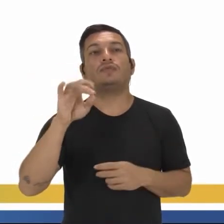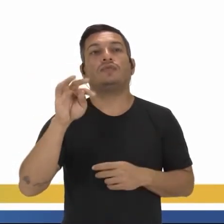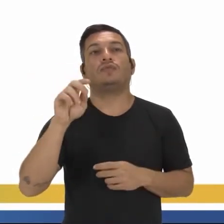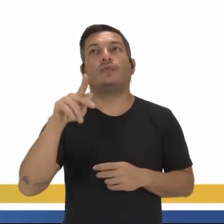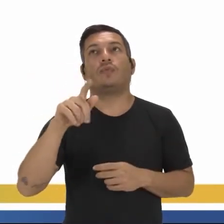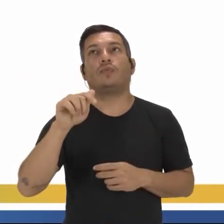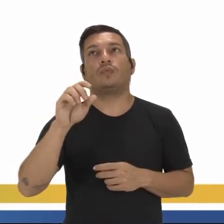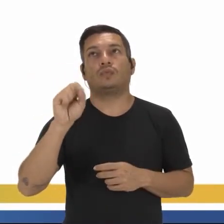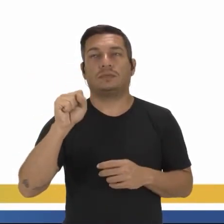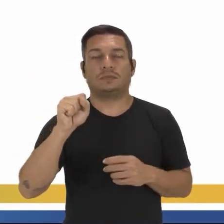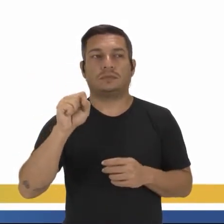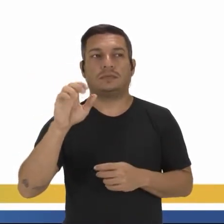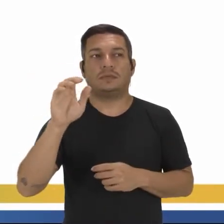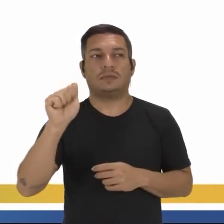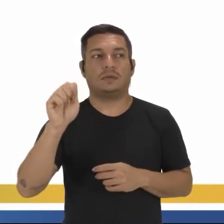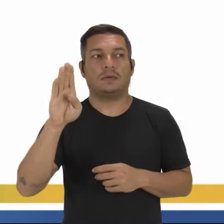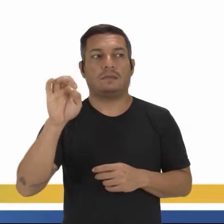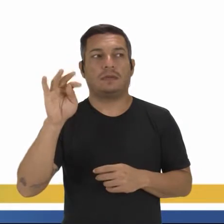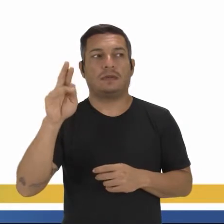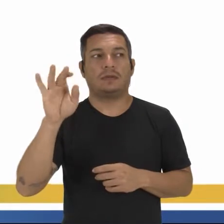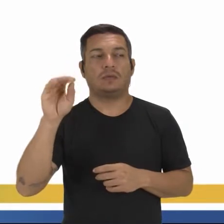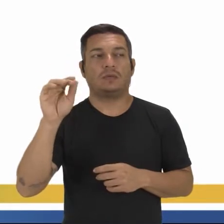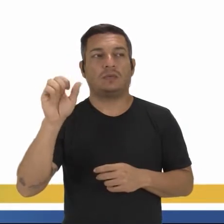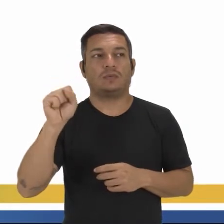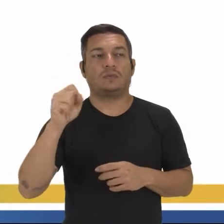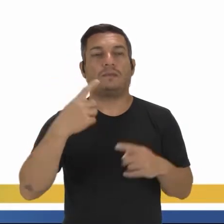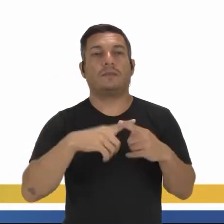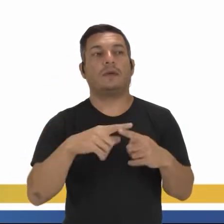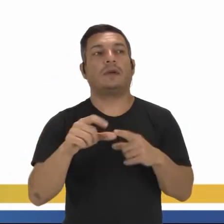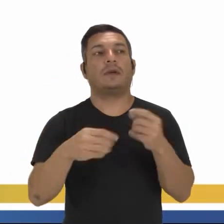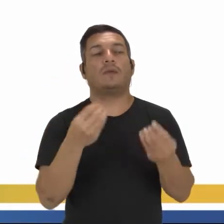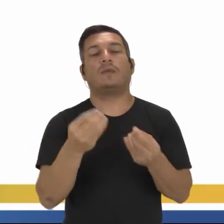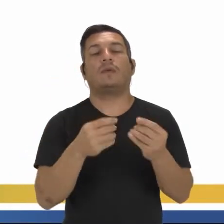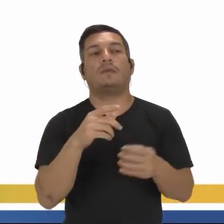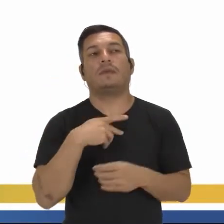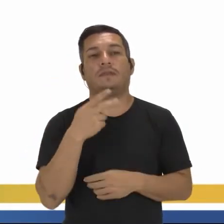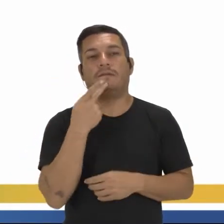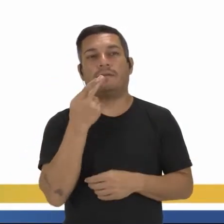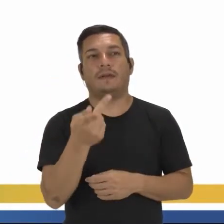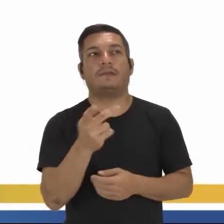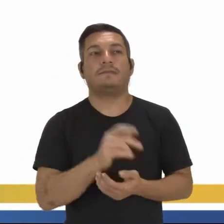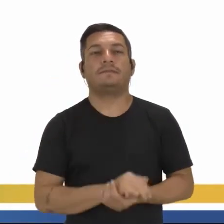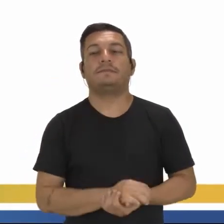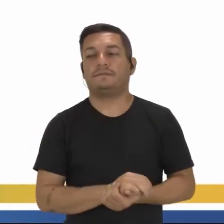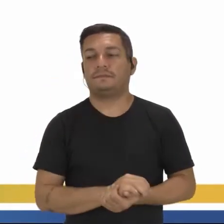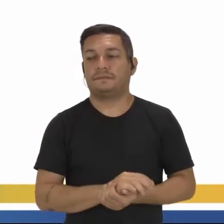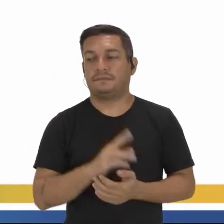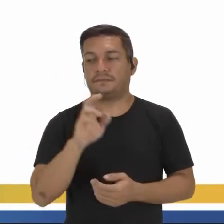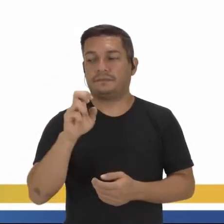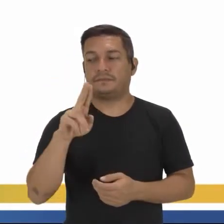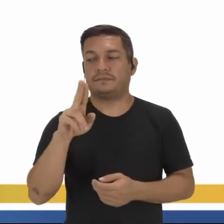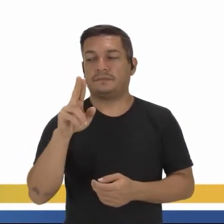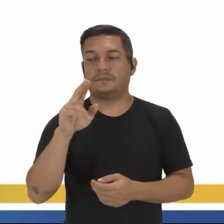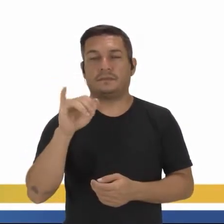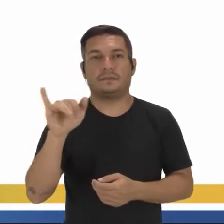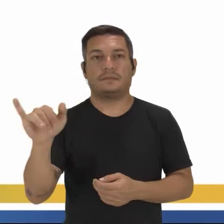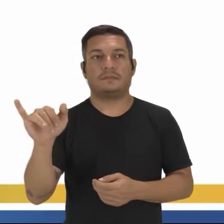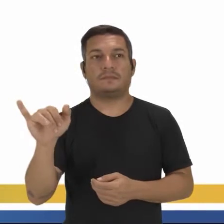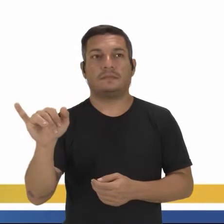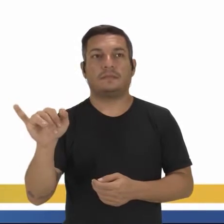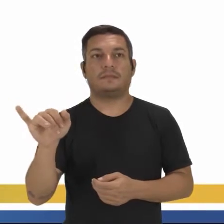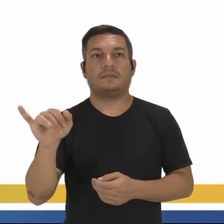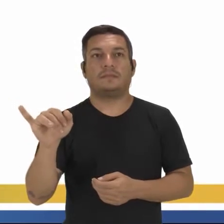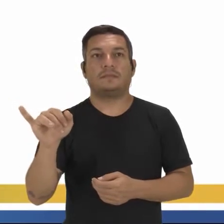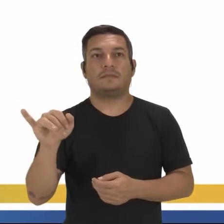ditongos abertos. E eles são chamados de abertos justamente pela forma como nós o pronunciamos. El, ei, né,